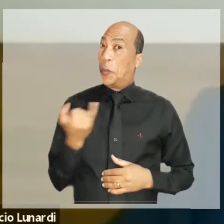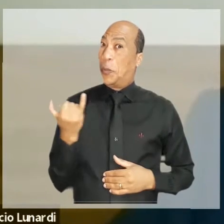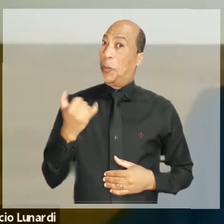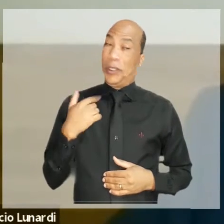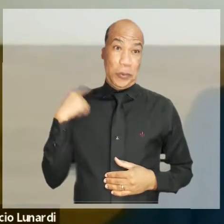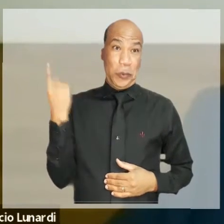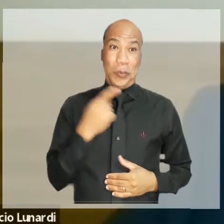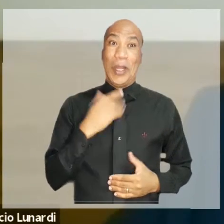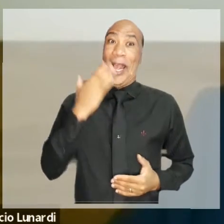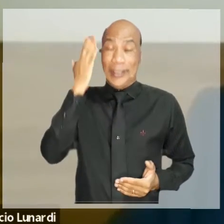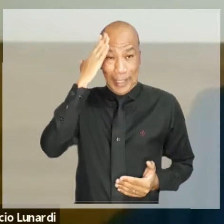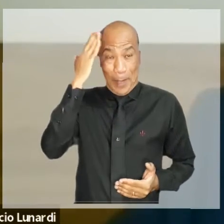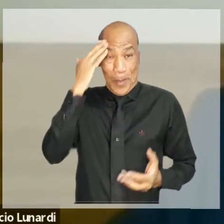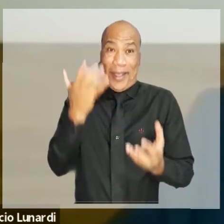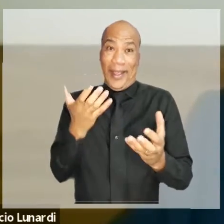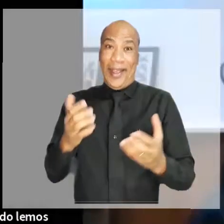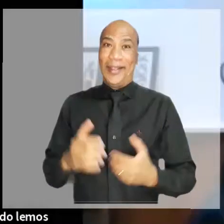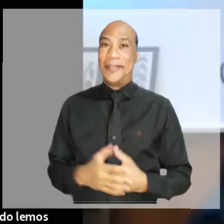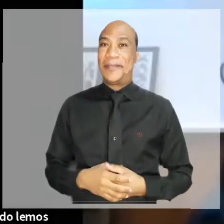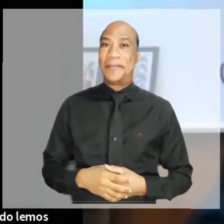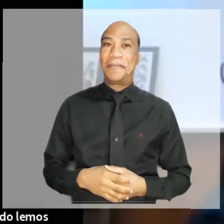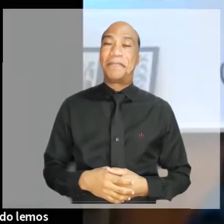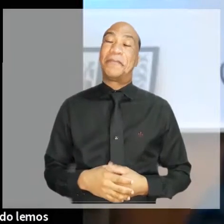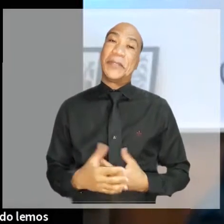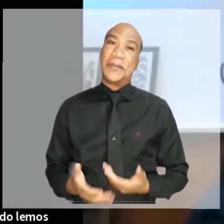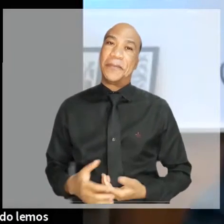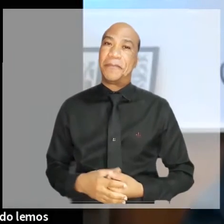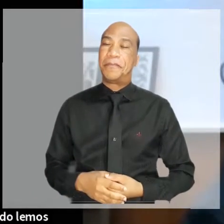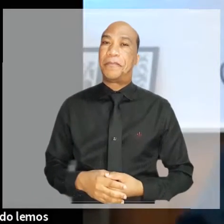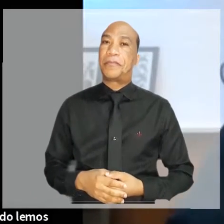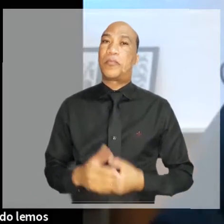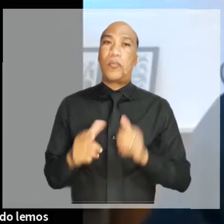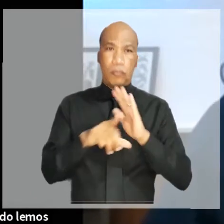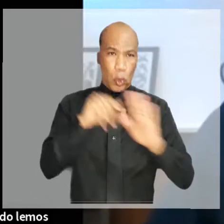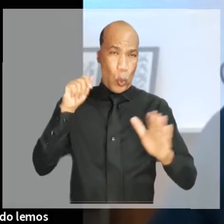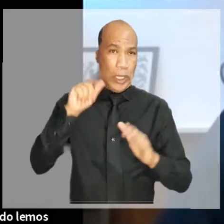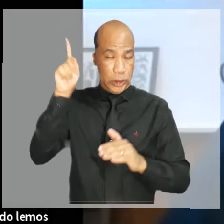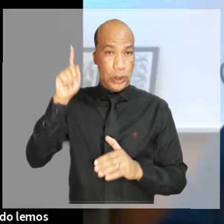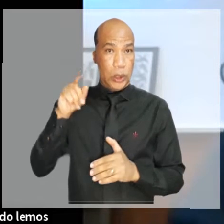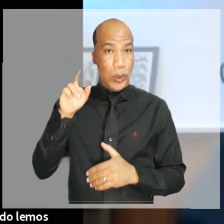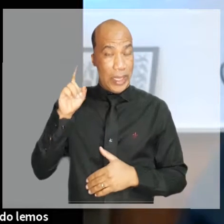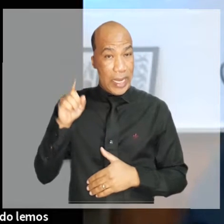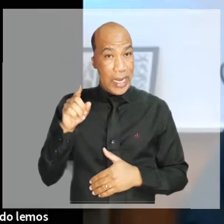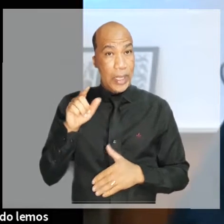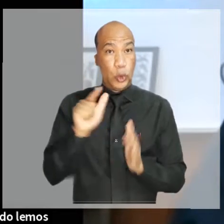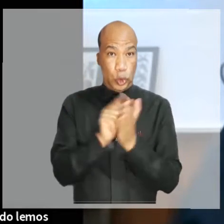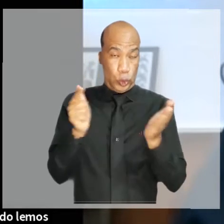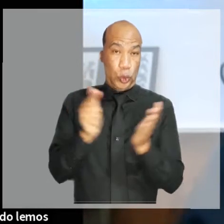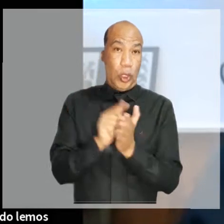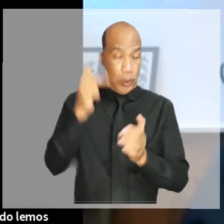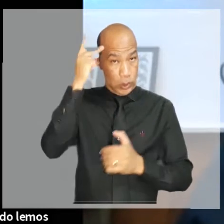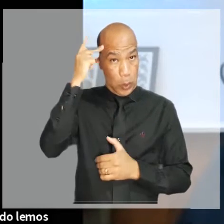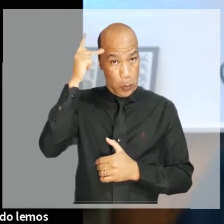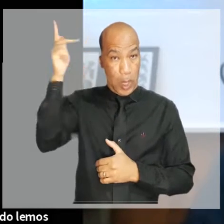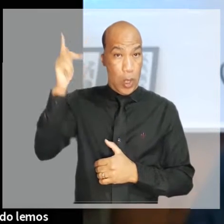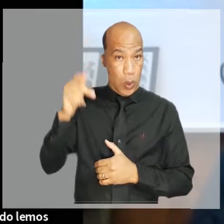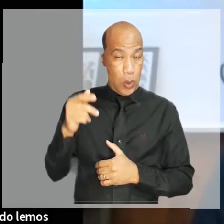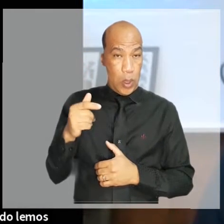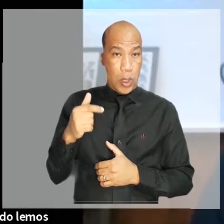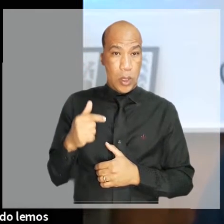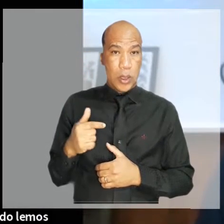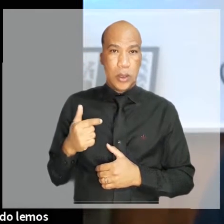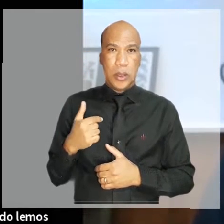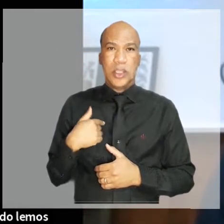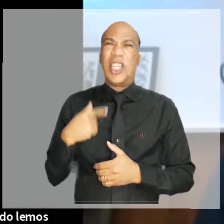mobiliza as pessoas. Então, excelente. O artigo que eu escrevi na Folha, Fabrício, é o seguinte: acabou de sair, tem